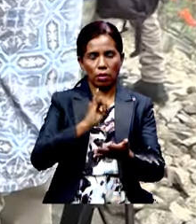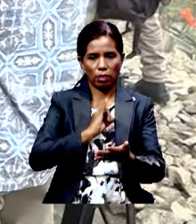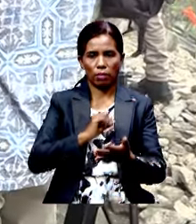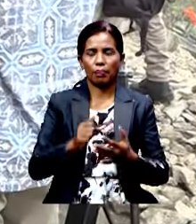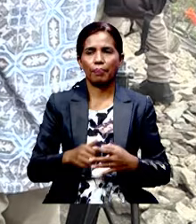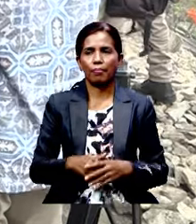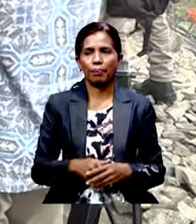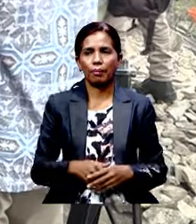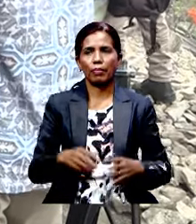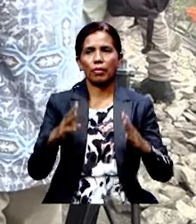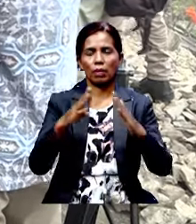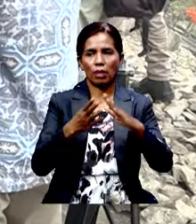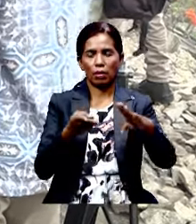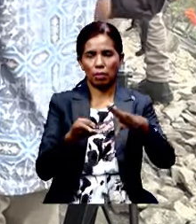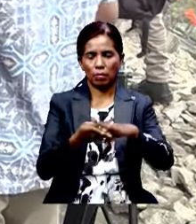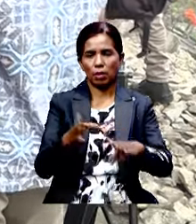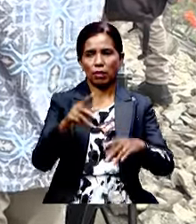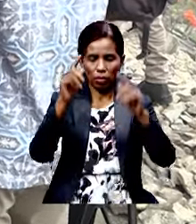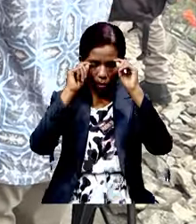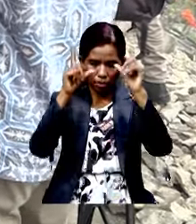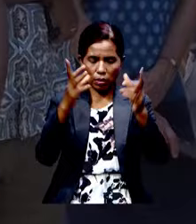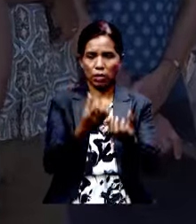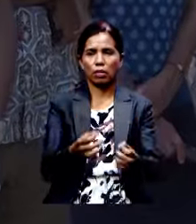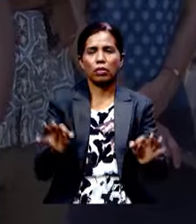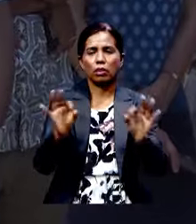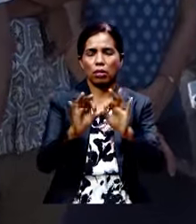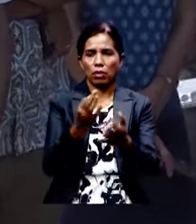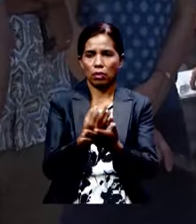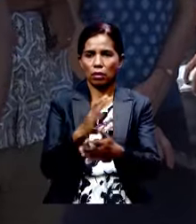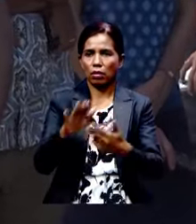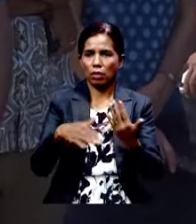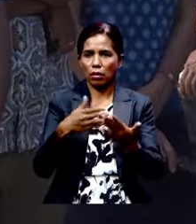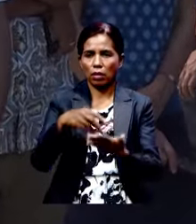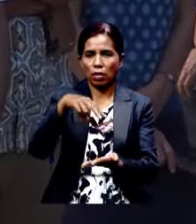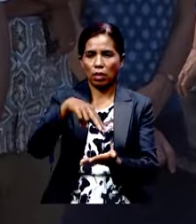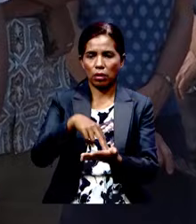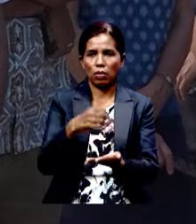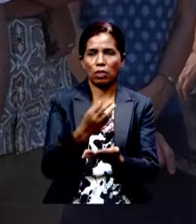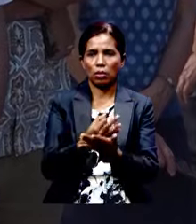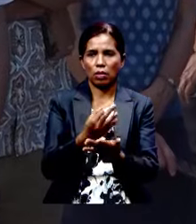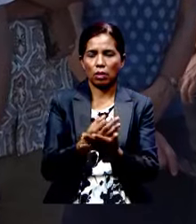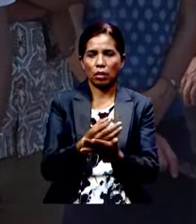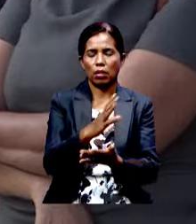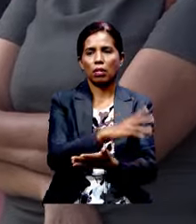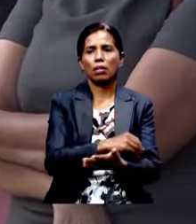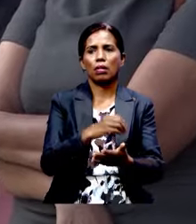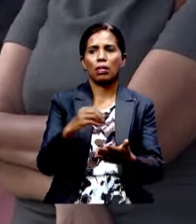dia umane Banco Central Timor Leste no instituição financeira sira hari ho orçamento dólar